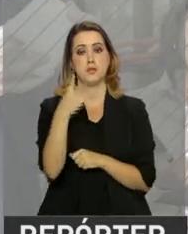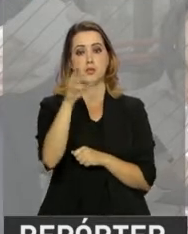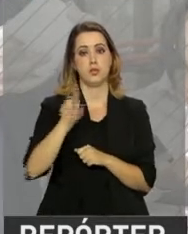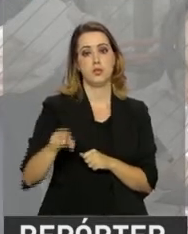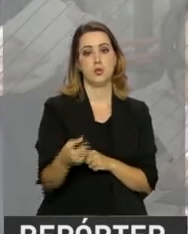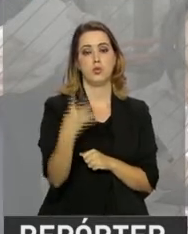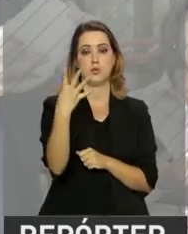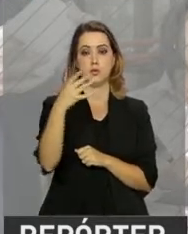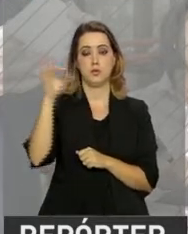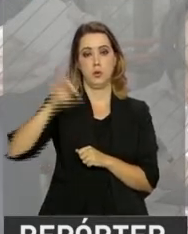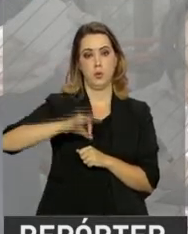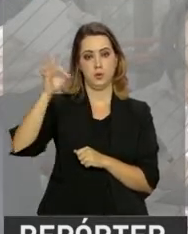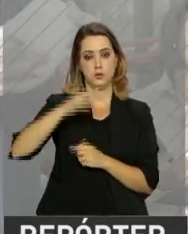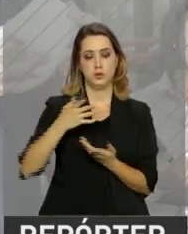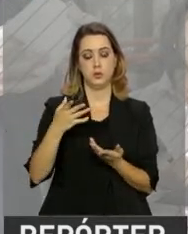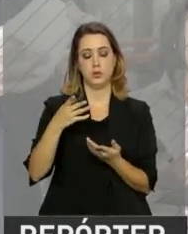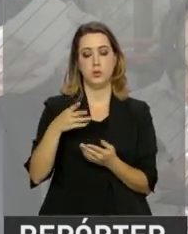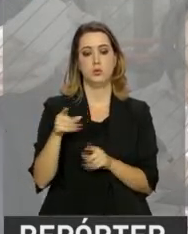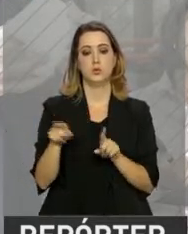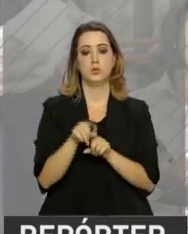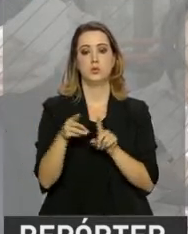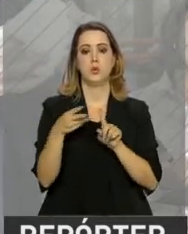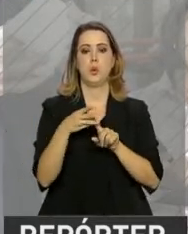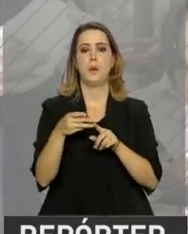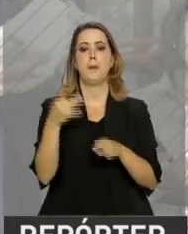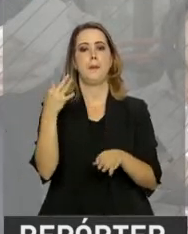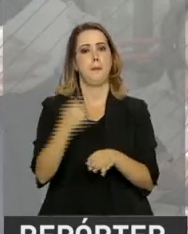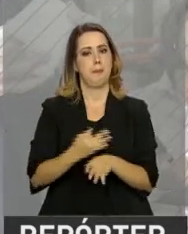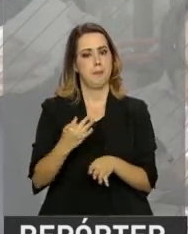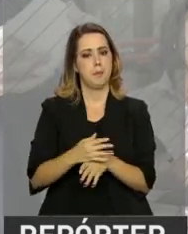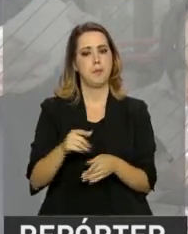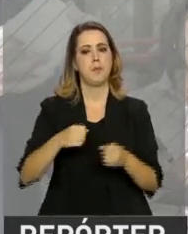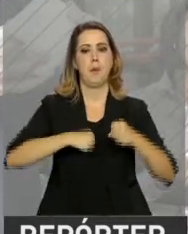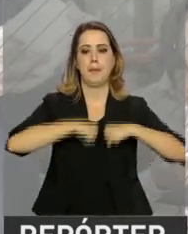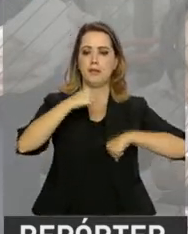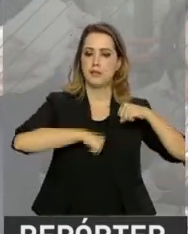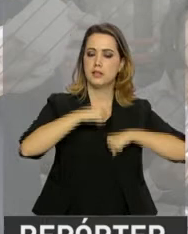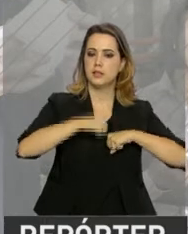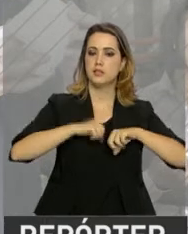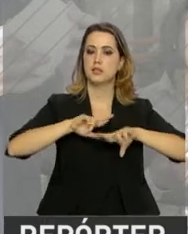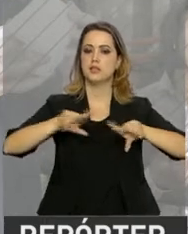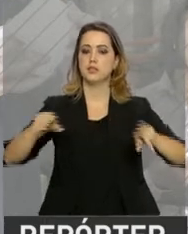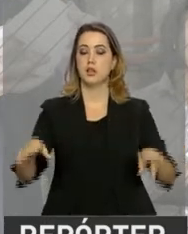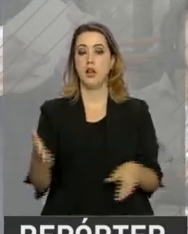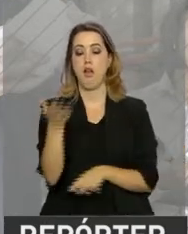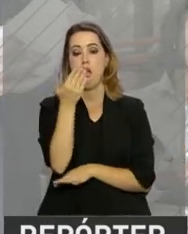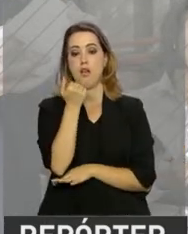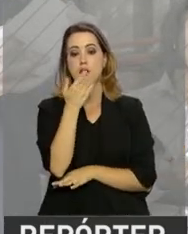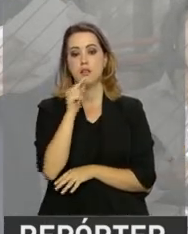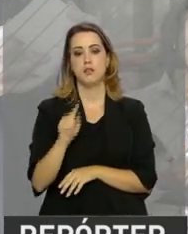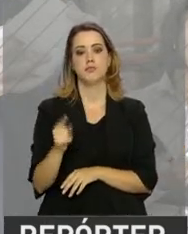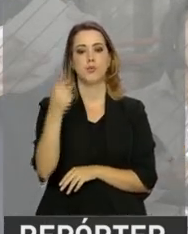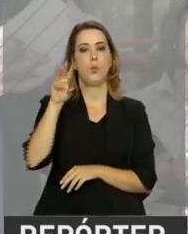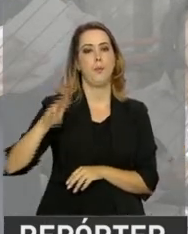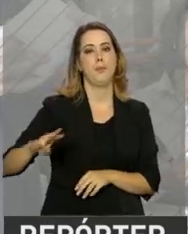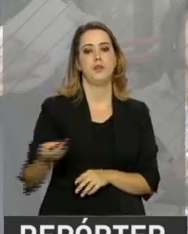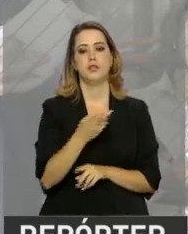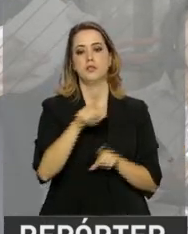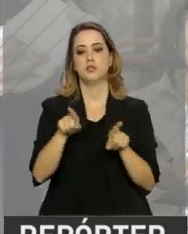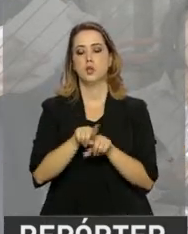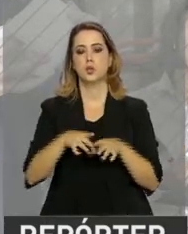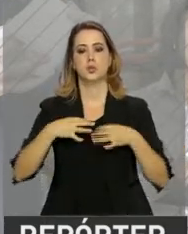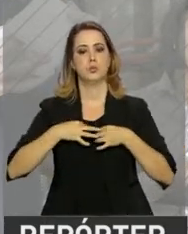quatro anos metal mecânica com mais de 1.700.000 alimentos superior a um milhão e duzentos mil e